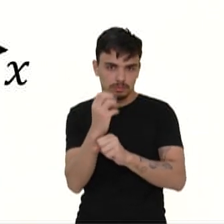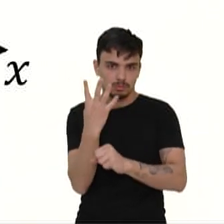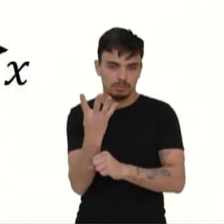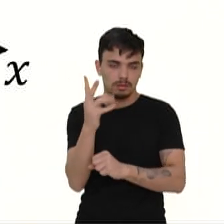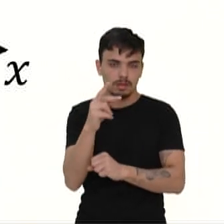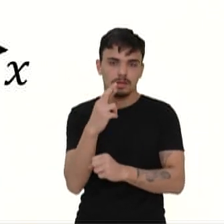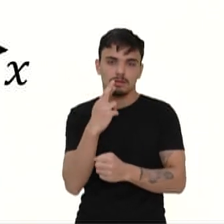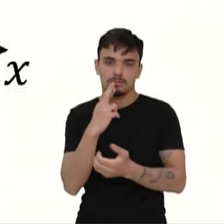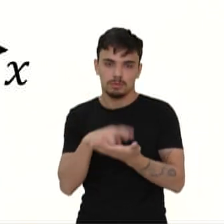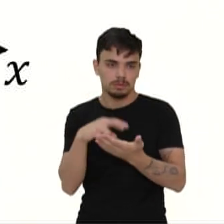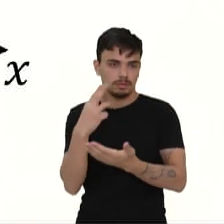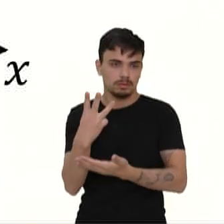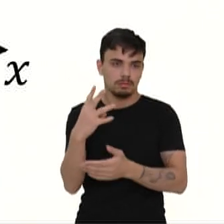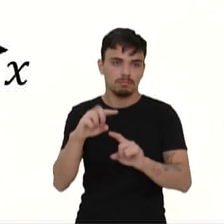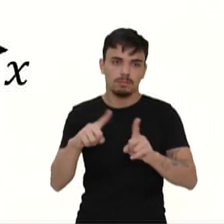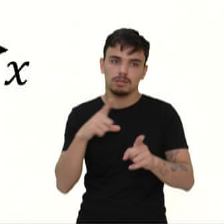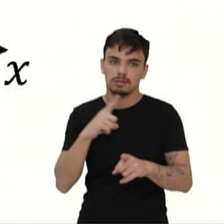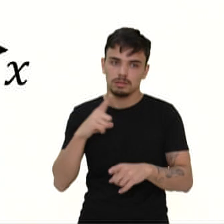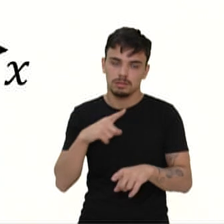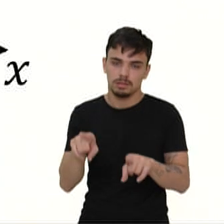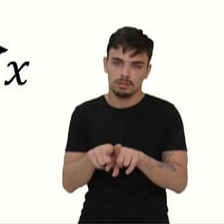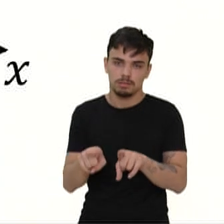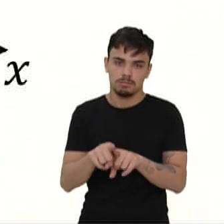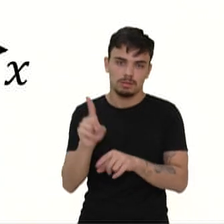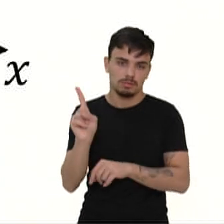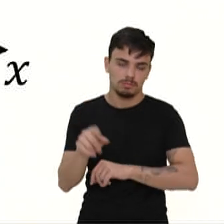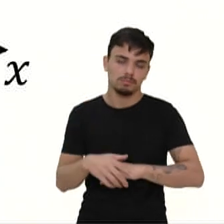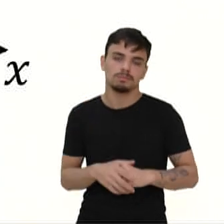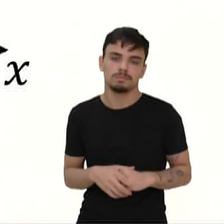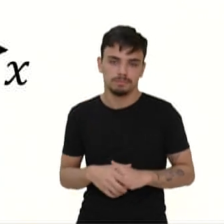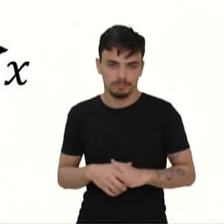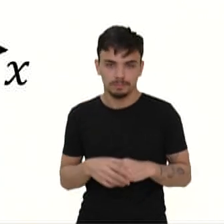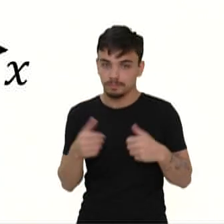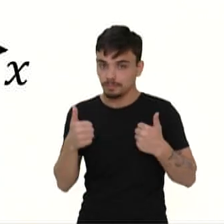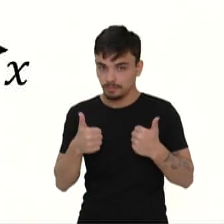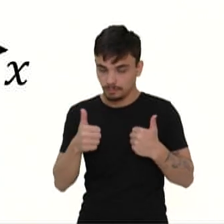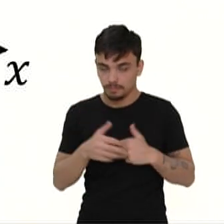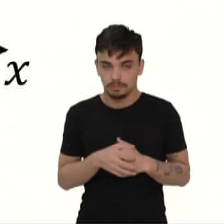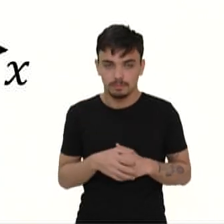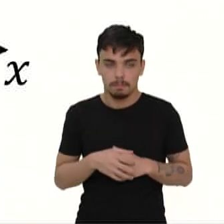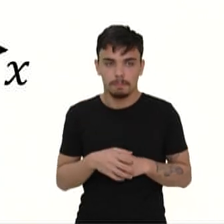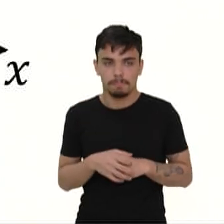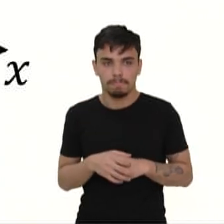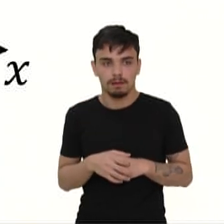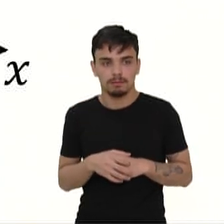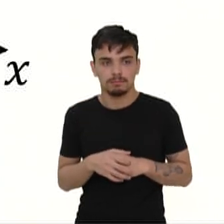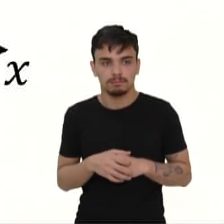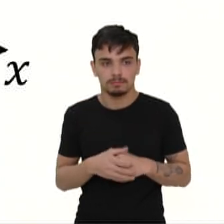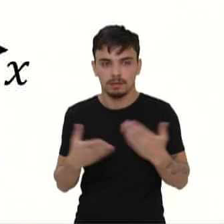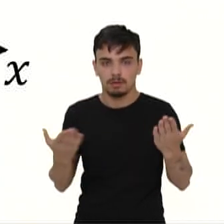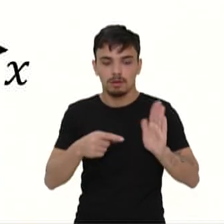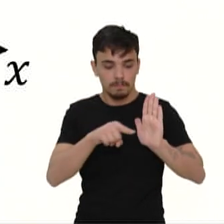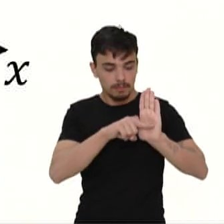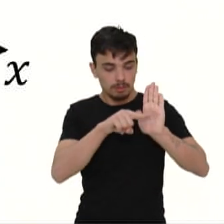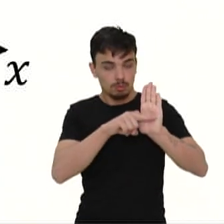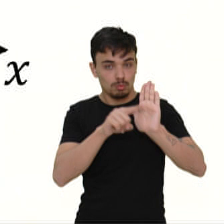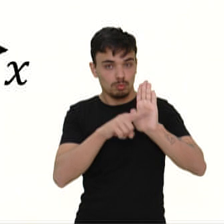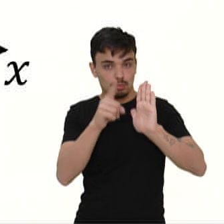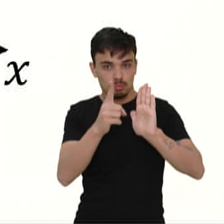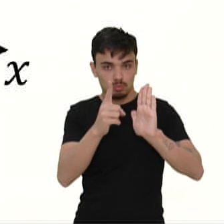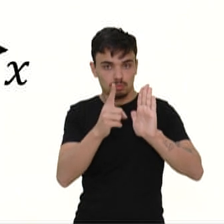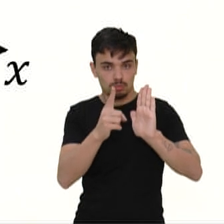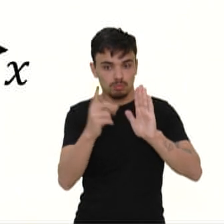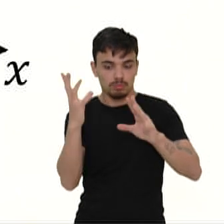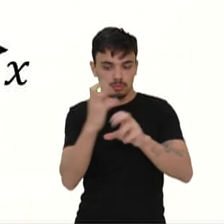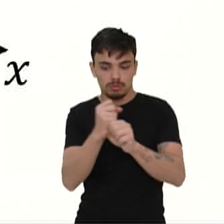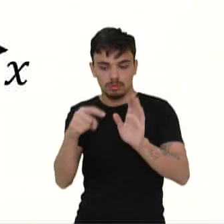está lá o cálculo para você tirar sua dúvida e ver que é 3. Beleza? Certo? Agora veja o menos 1. Se eu calcular para o menos 1,